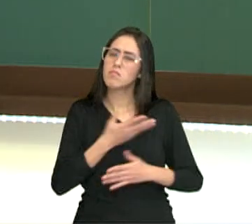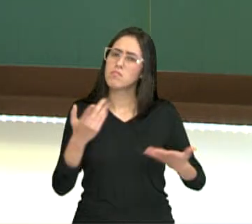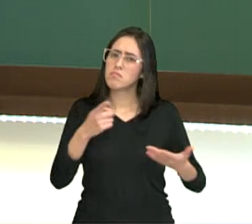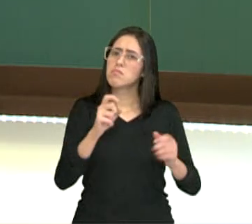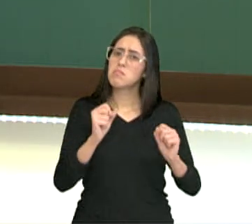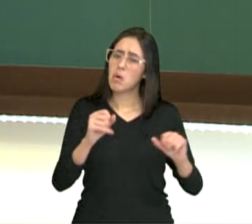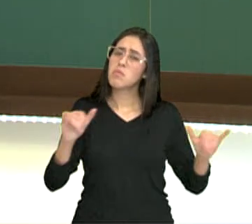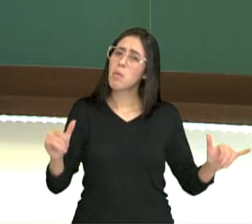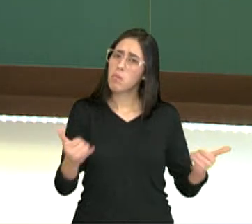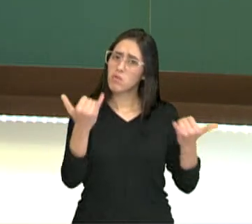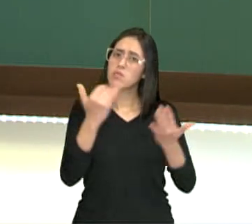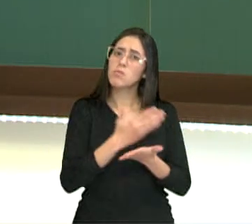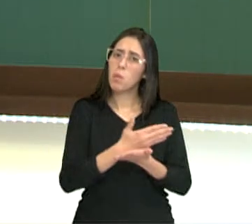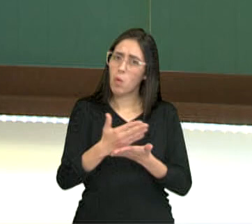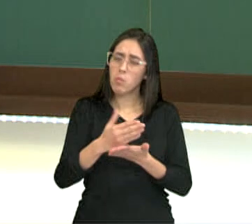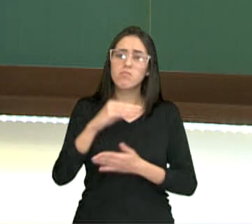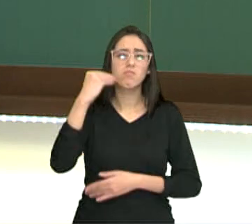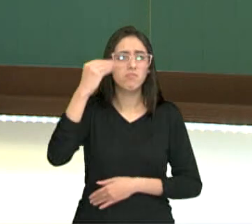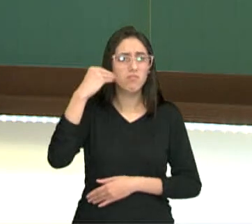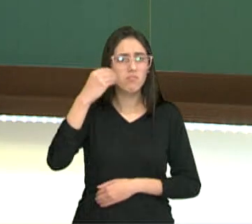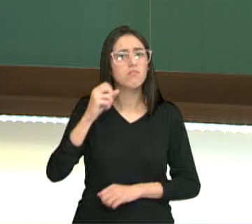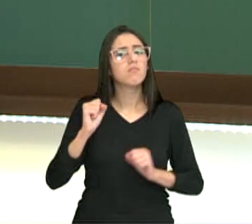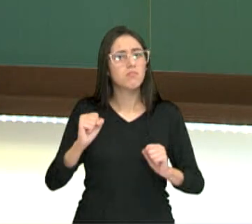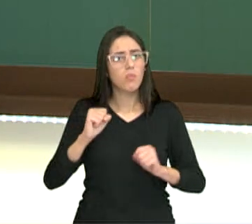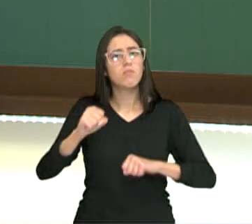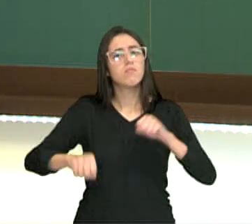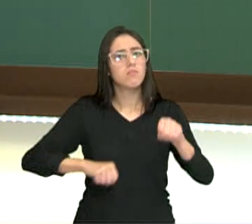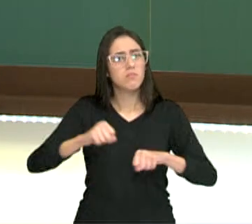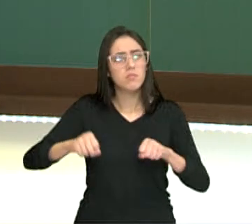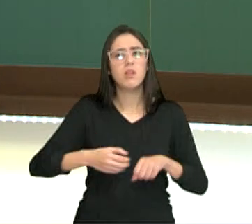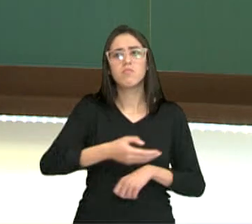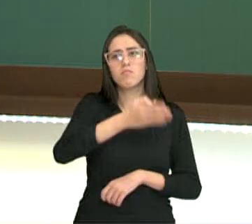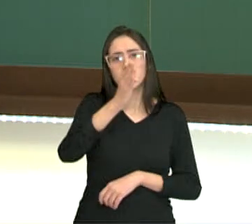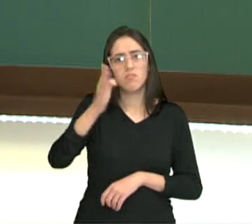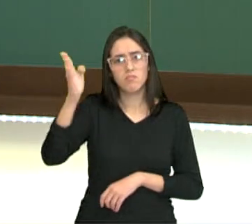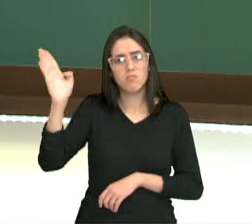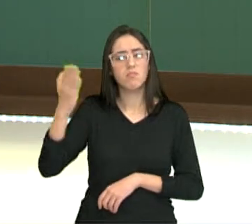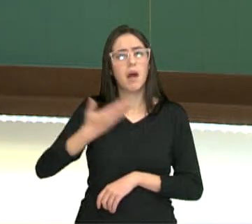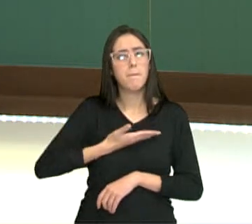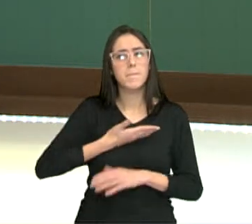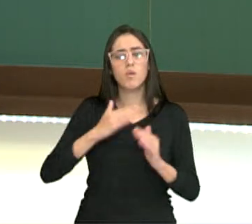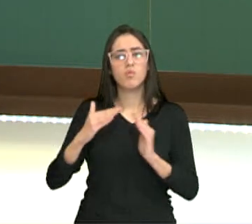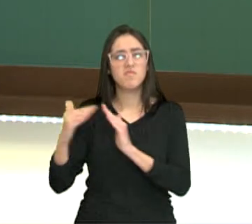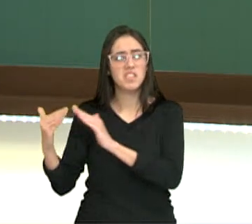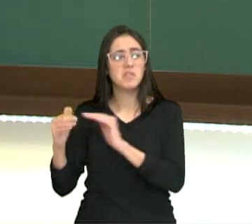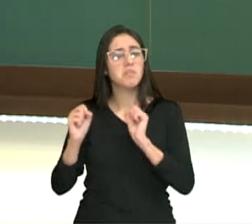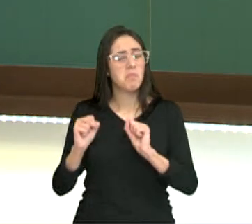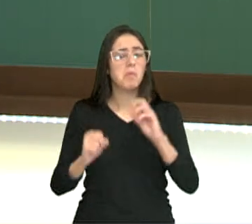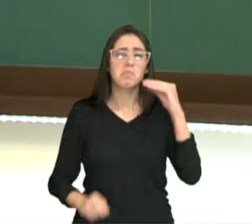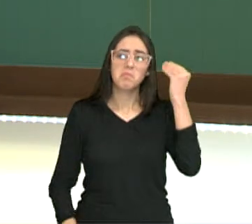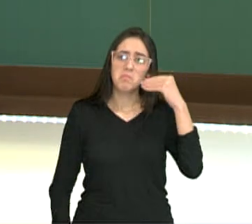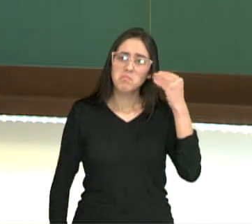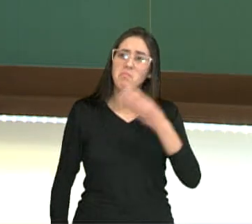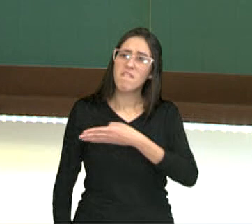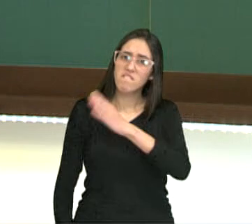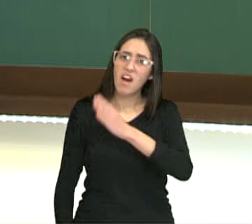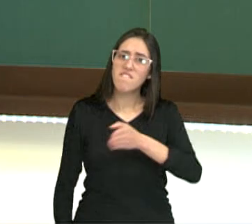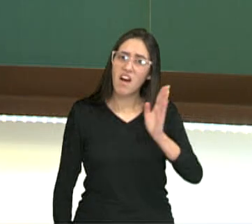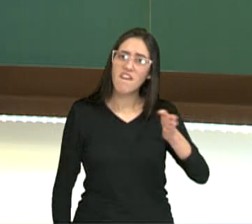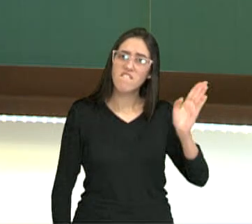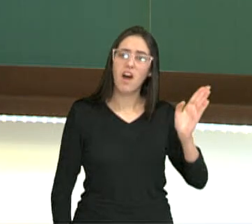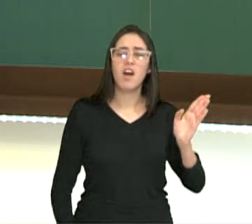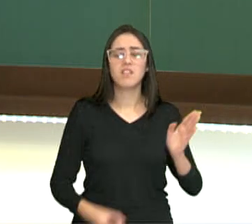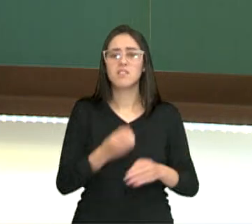tarde para começar, pessoal. Pega uma bicicleta emprestada de um amigo, um vizinho e tenta com ajuda ali, sempre